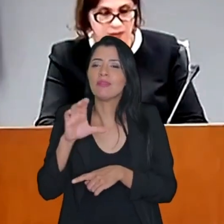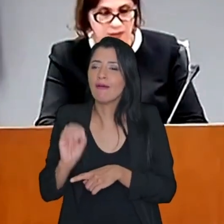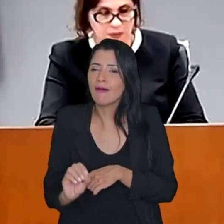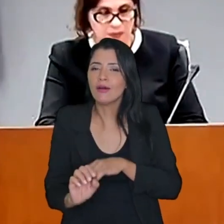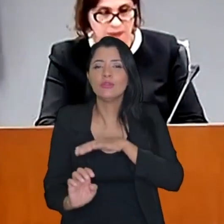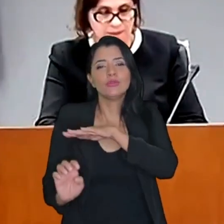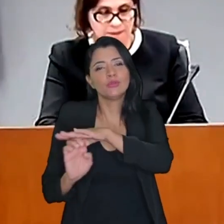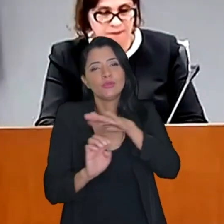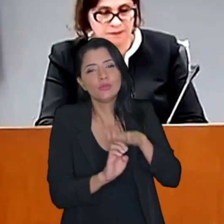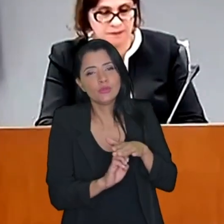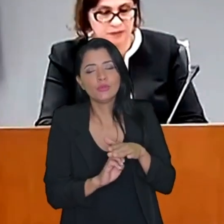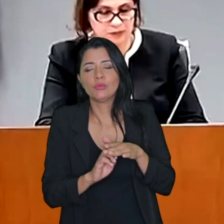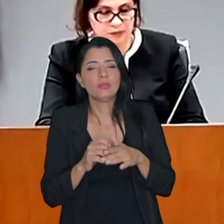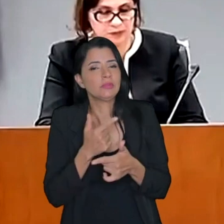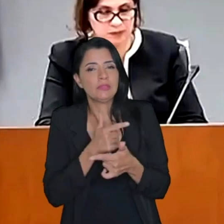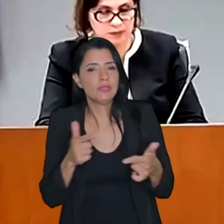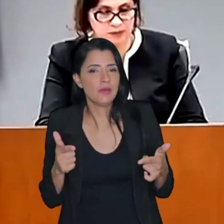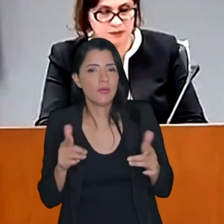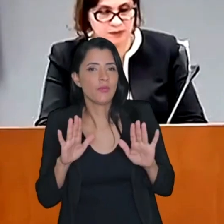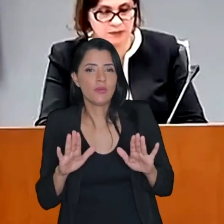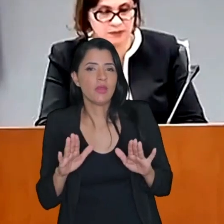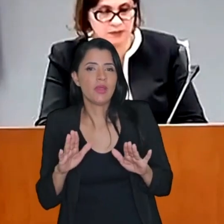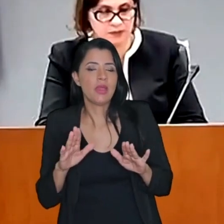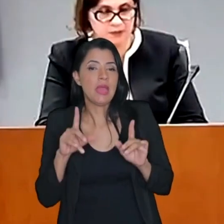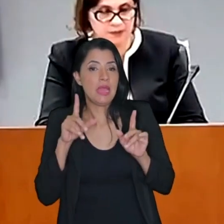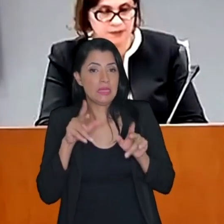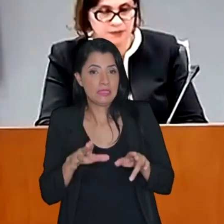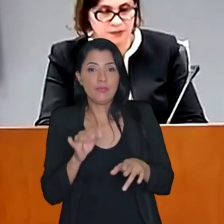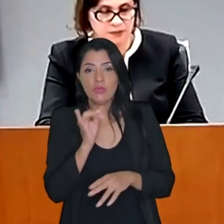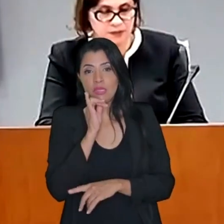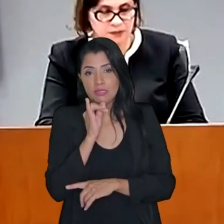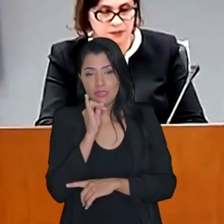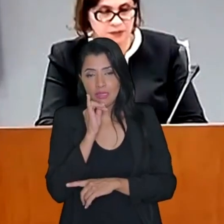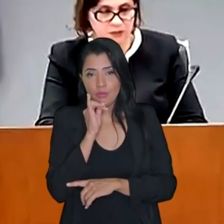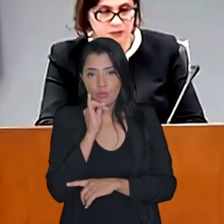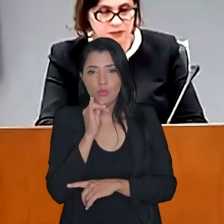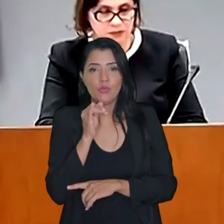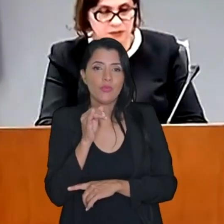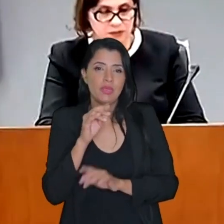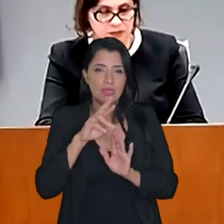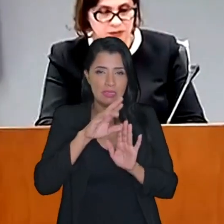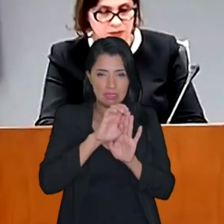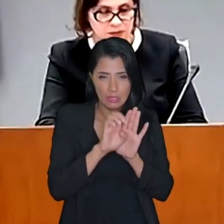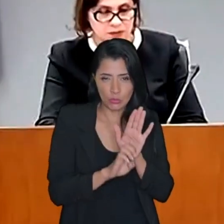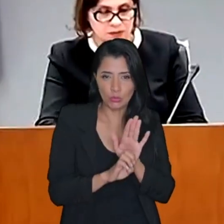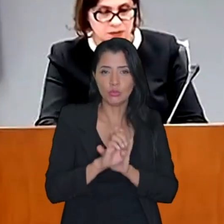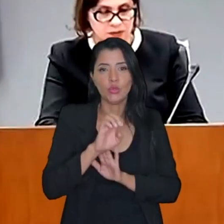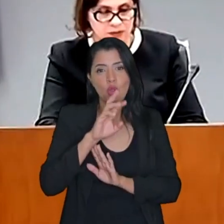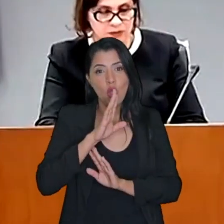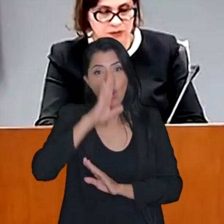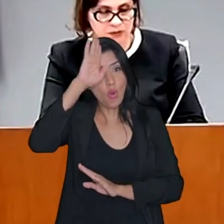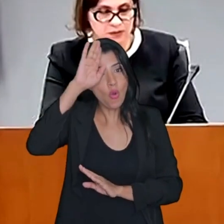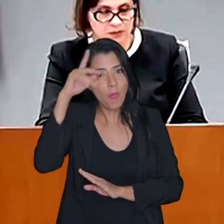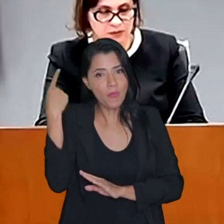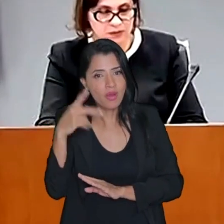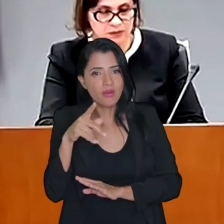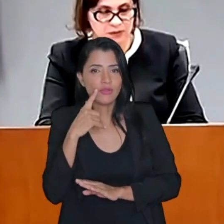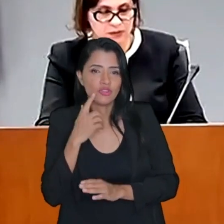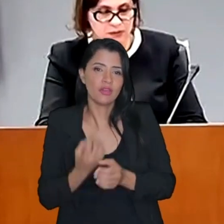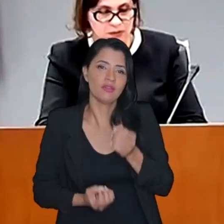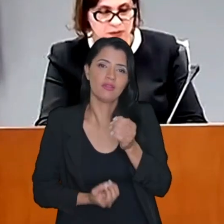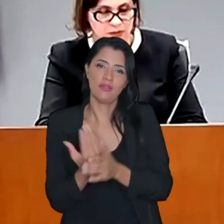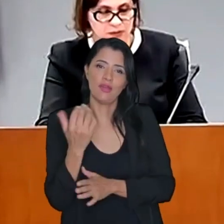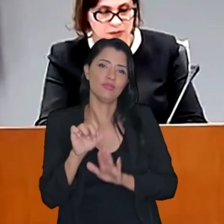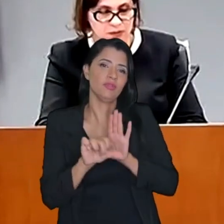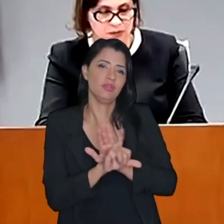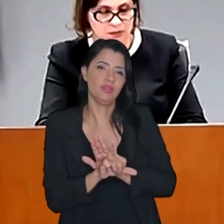penais dentro dos Estados-parte. Não fosse assim, por exemplo, o Estatuto de Roma, que o Brasil ratificou, já teria criado os crimes